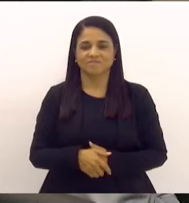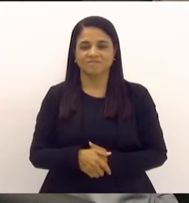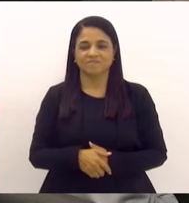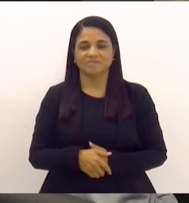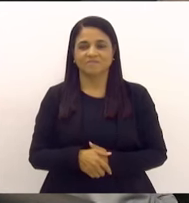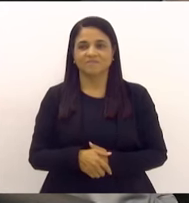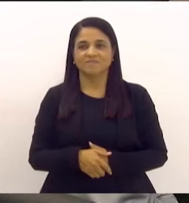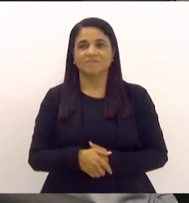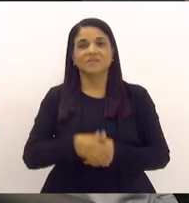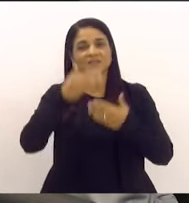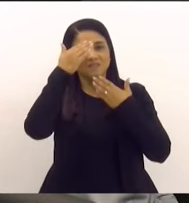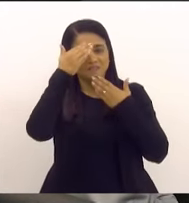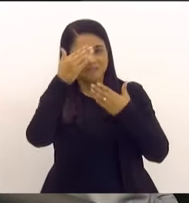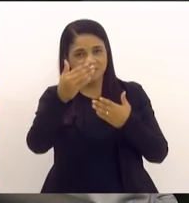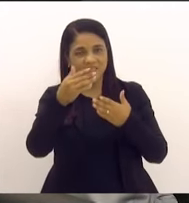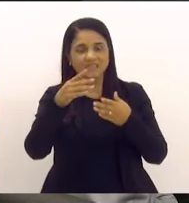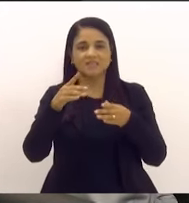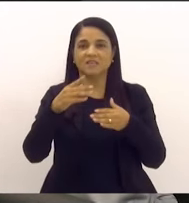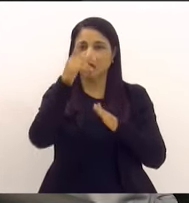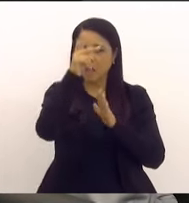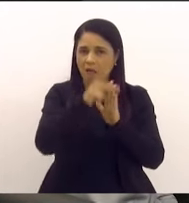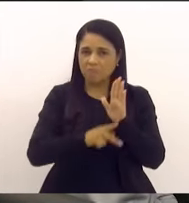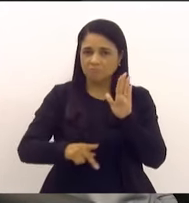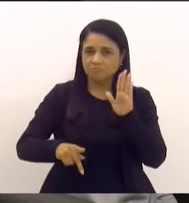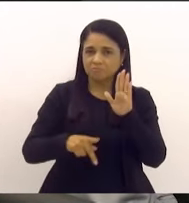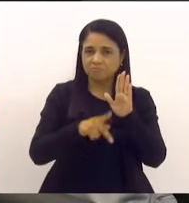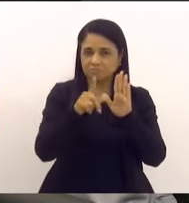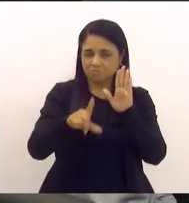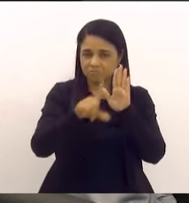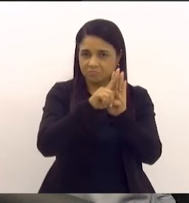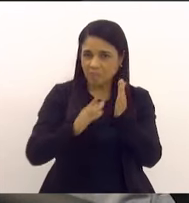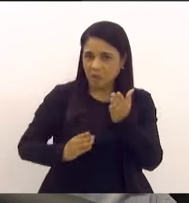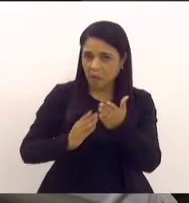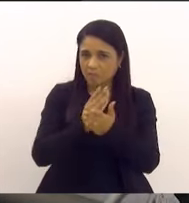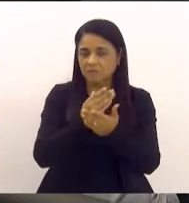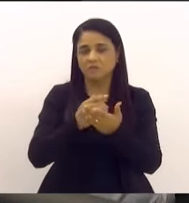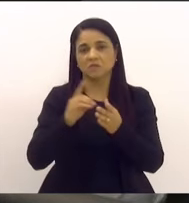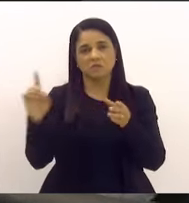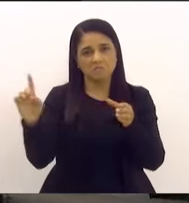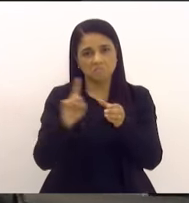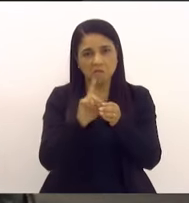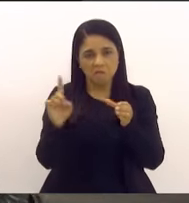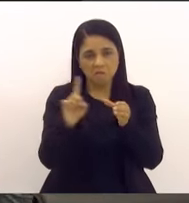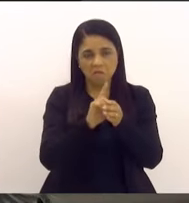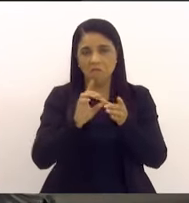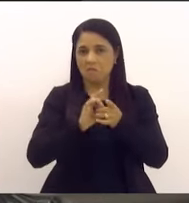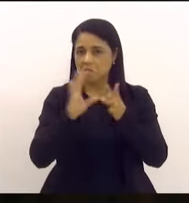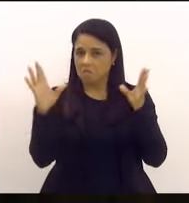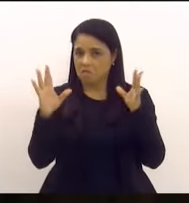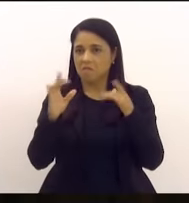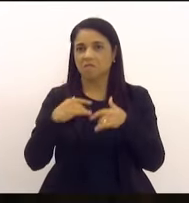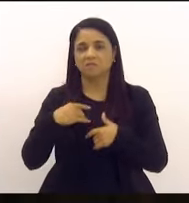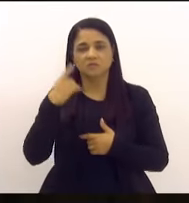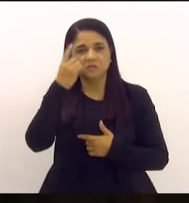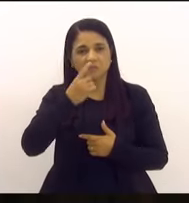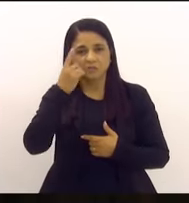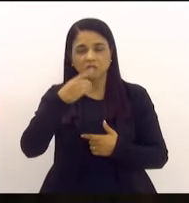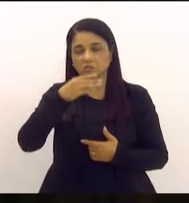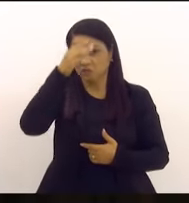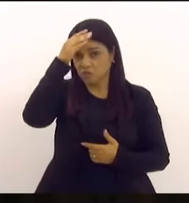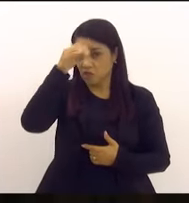Presidente, quero agradecer aos pares a aprovação do projeto e desde já abrir com a autoria também para todos os deputados. Muito obrigado. Com a autoria, deputado Tiaju,